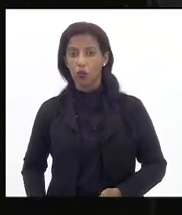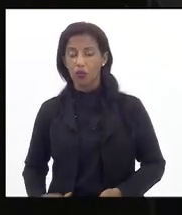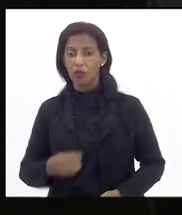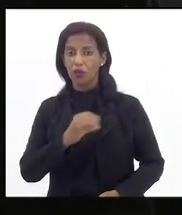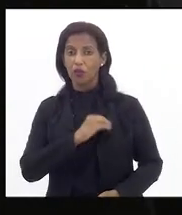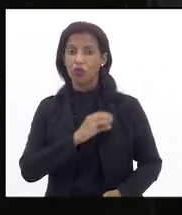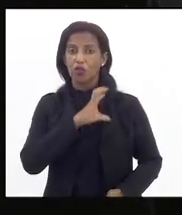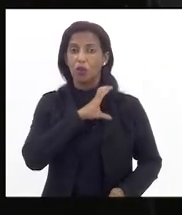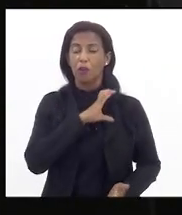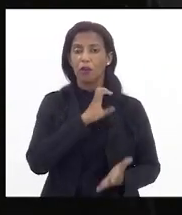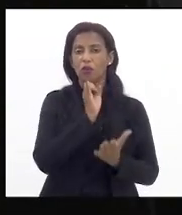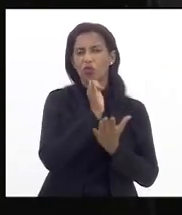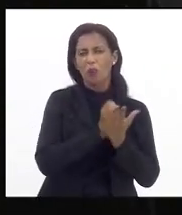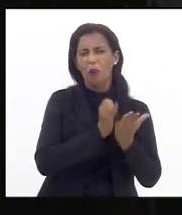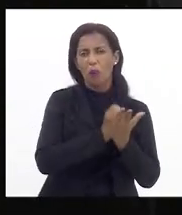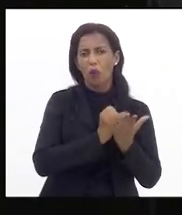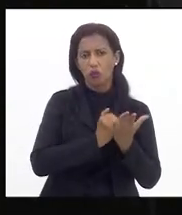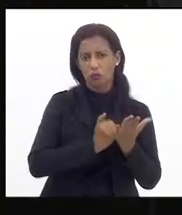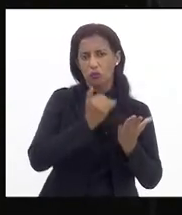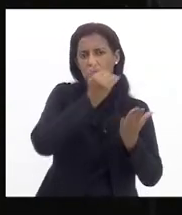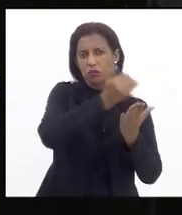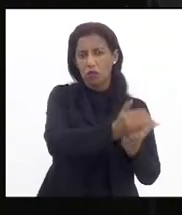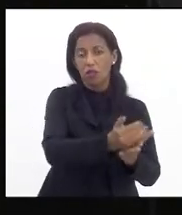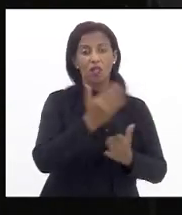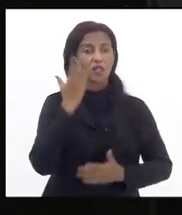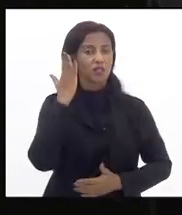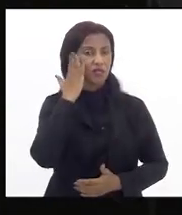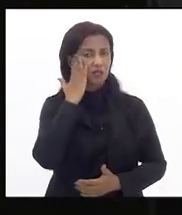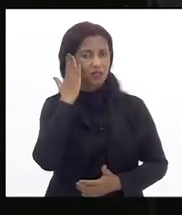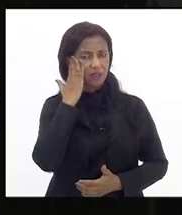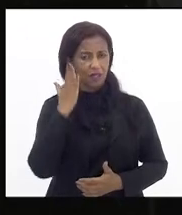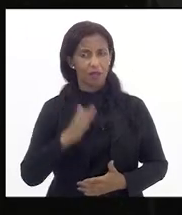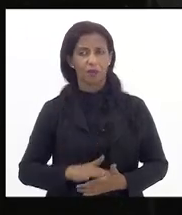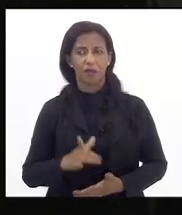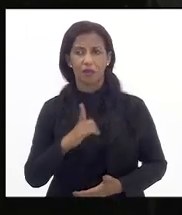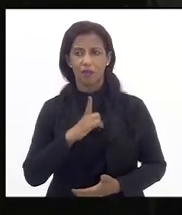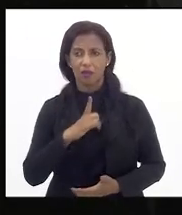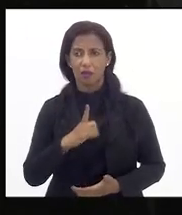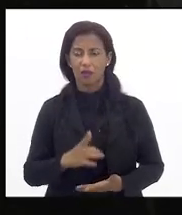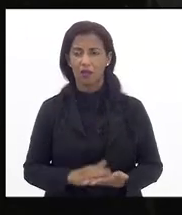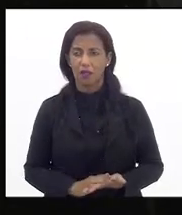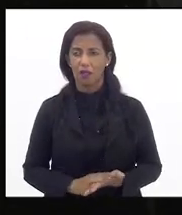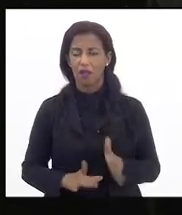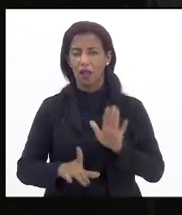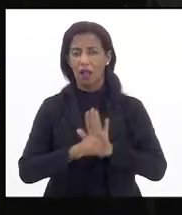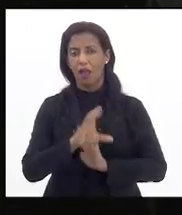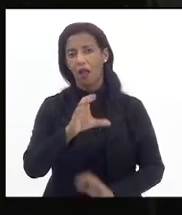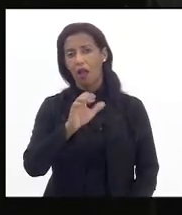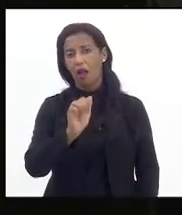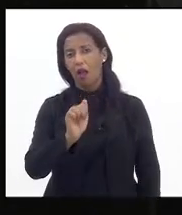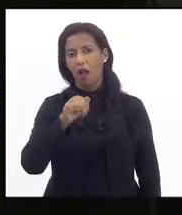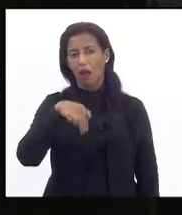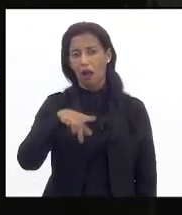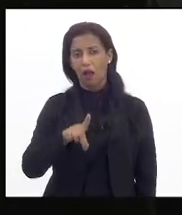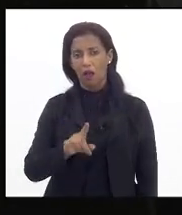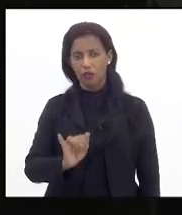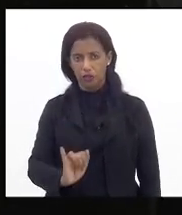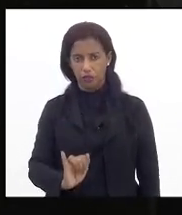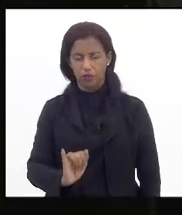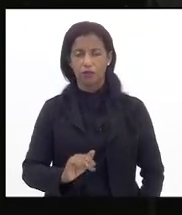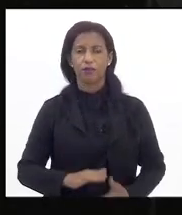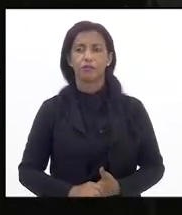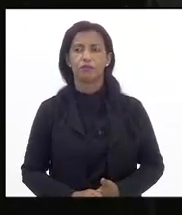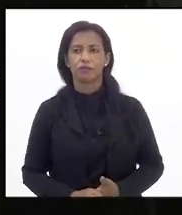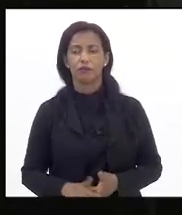aumento de arrecadação e a gente sabe que tem aí né A Lei kandir e já foi falado aqui